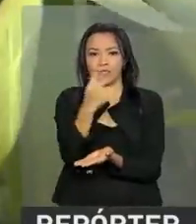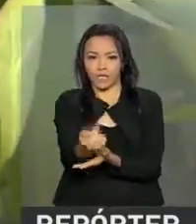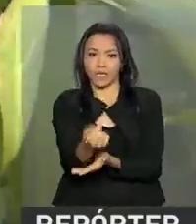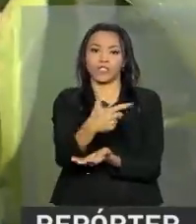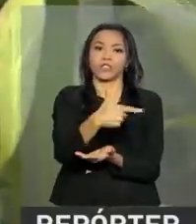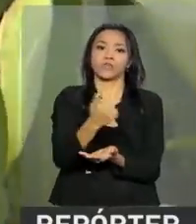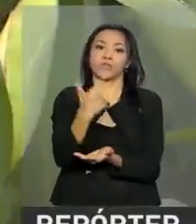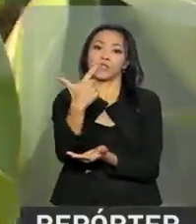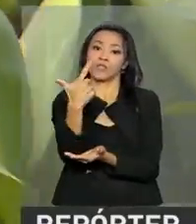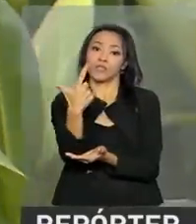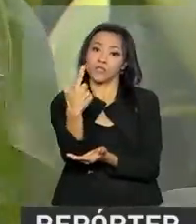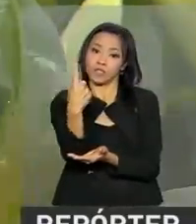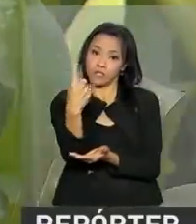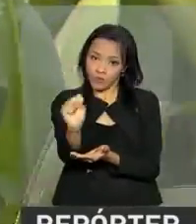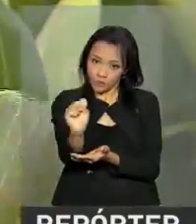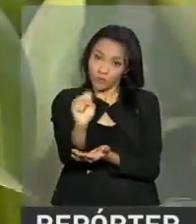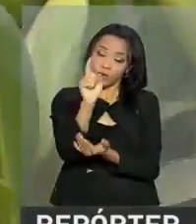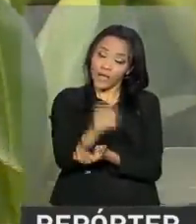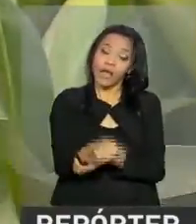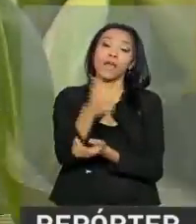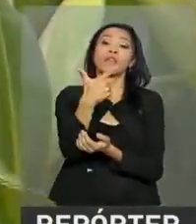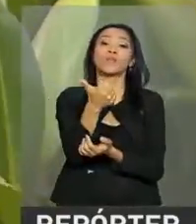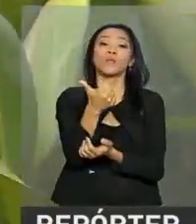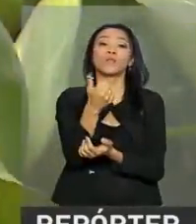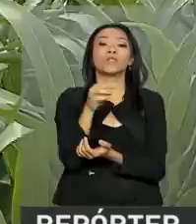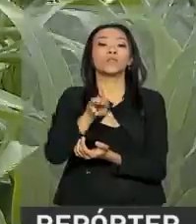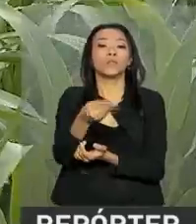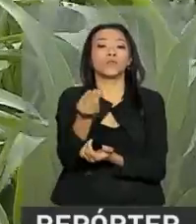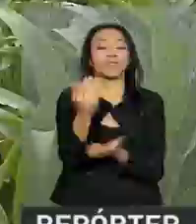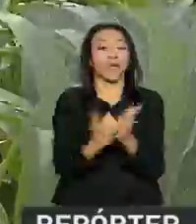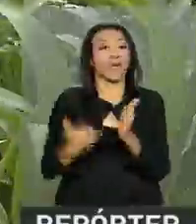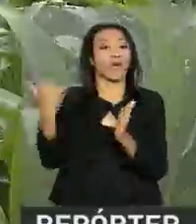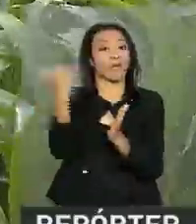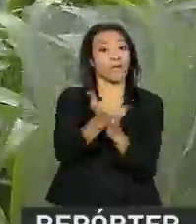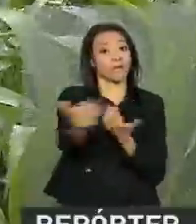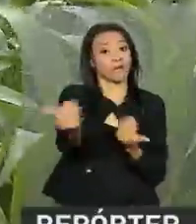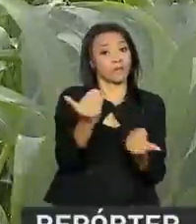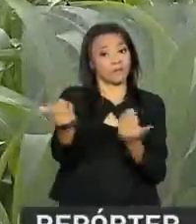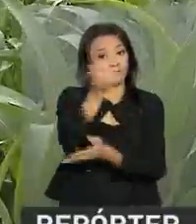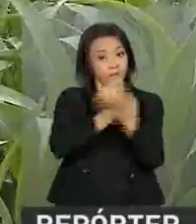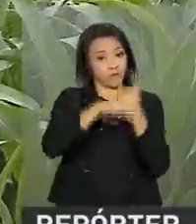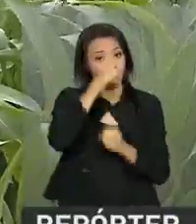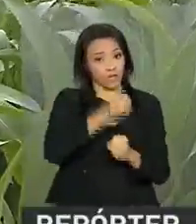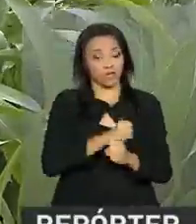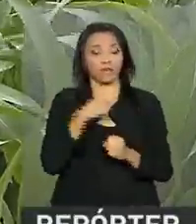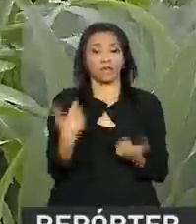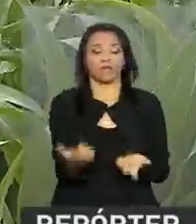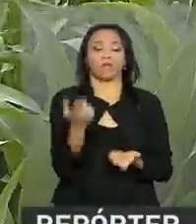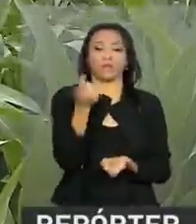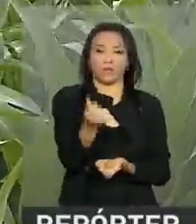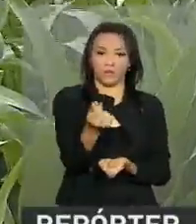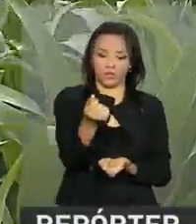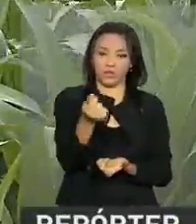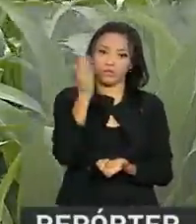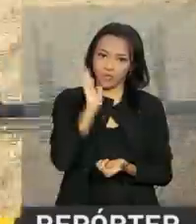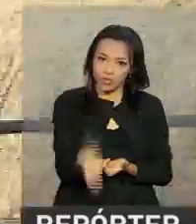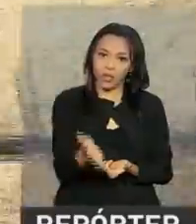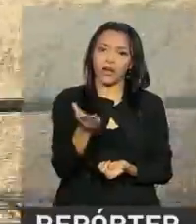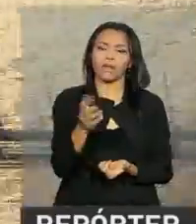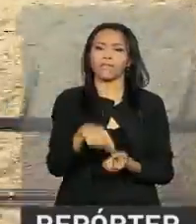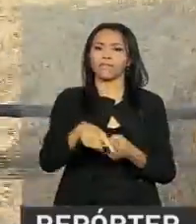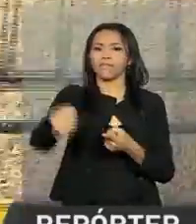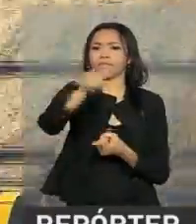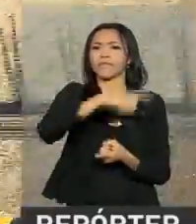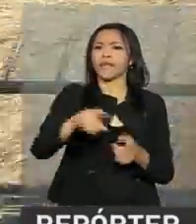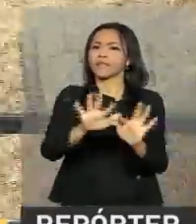2017-2018. São 2 bilhões de reais a mais do que foi liberado no ano passado. Os recursos, eles estão disponíveis a médios